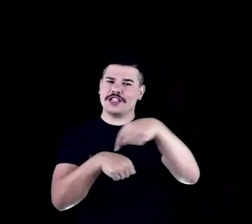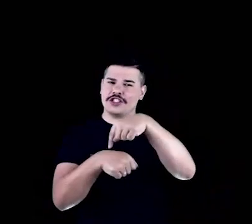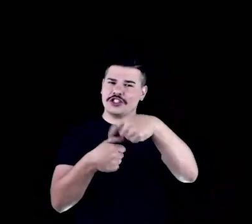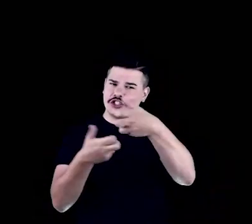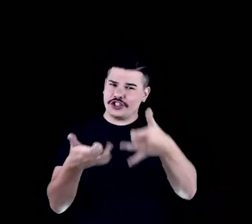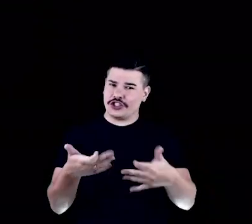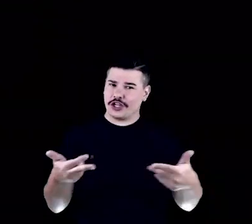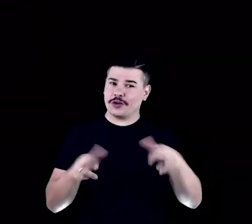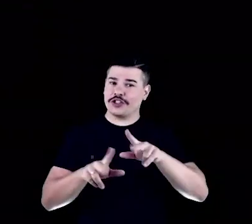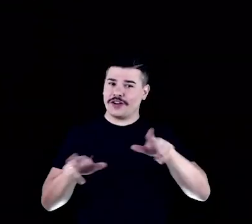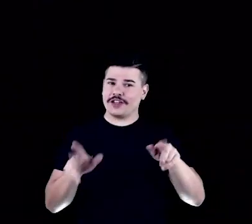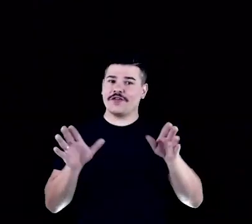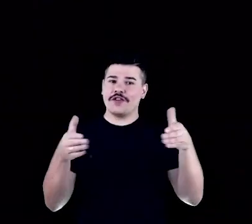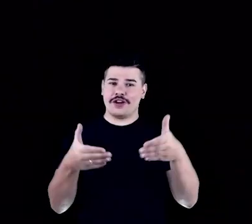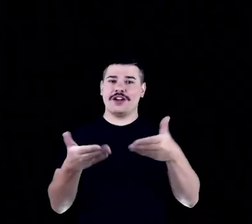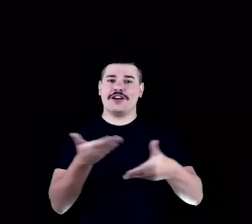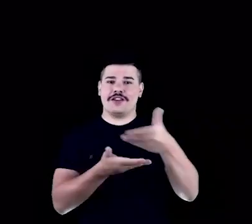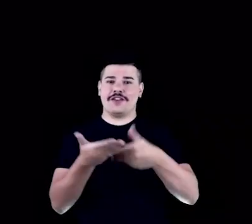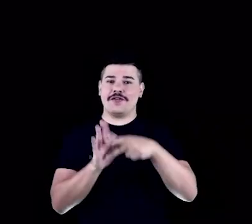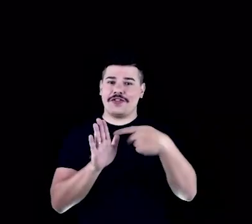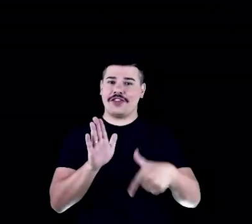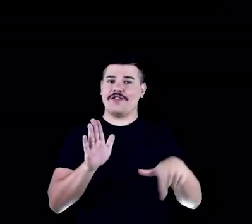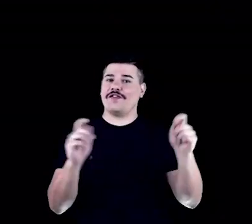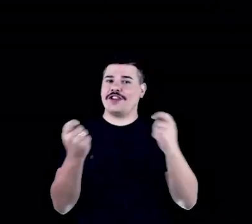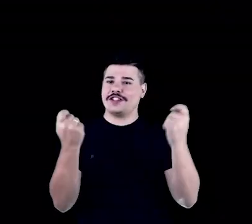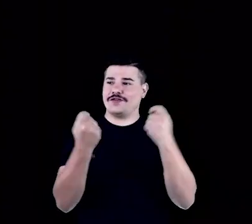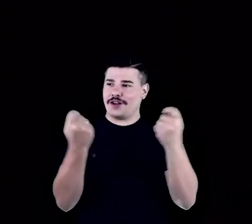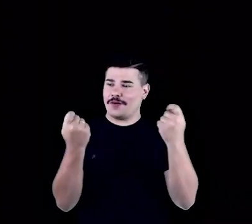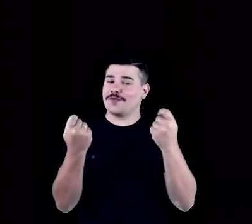outra maneira no portal do festival, né?